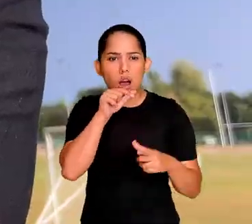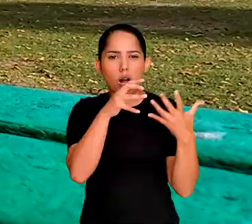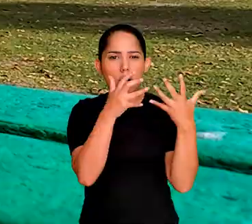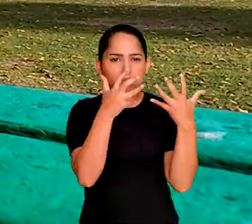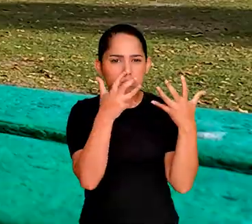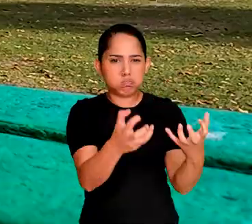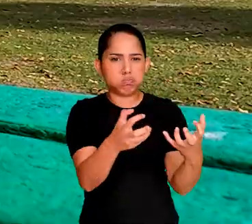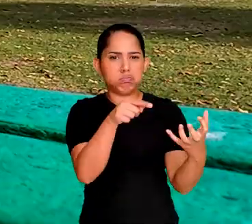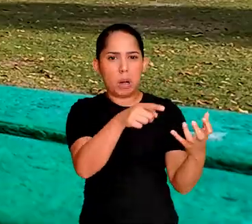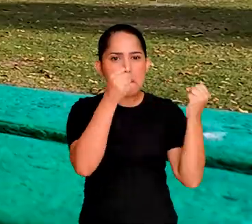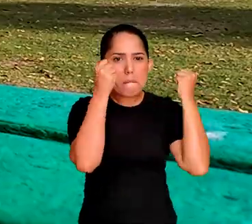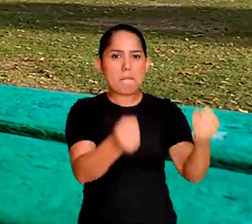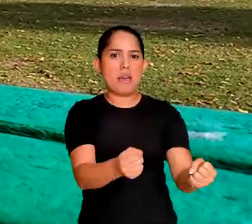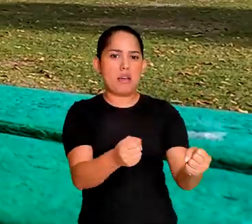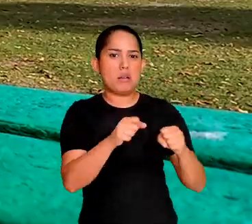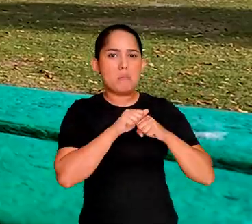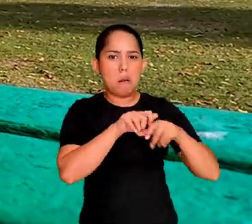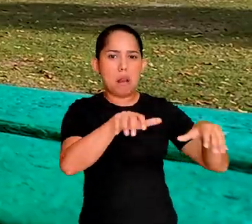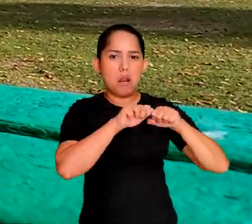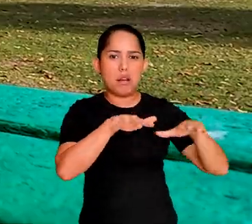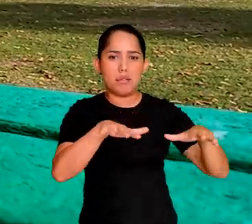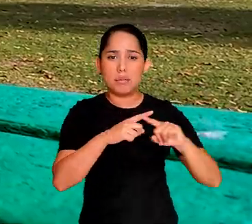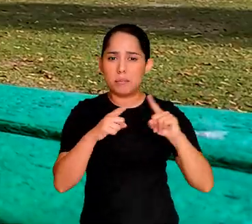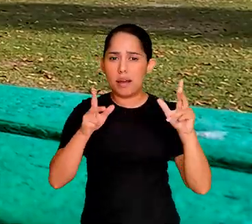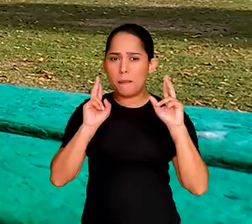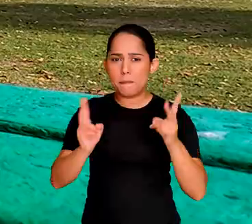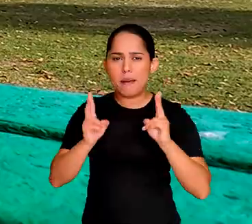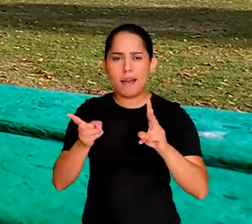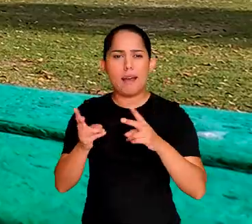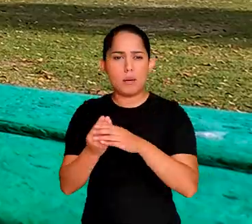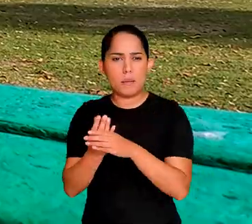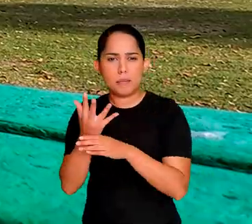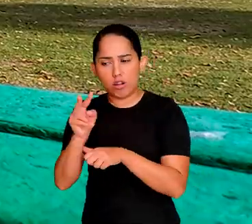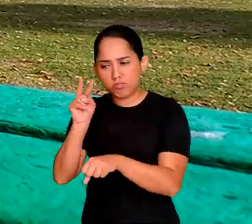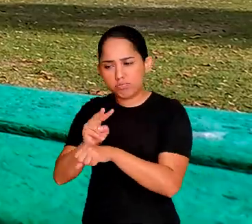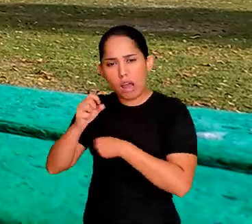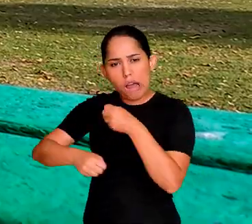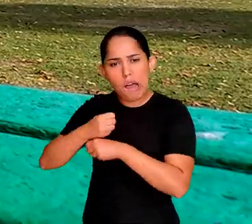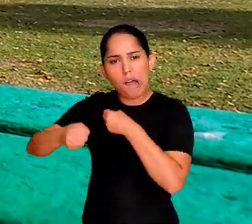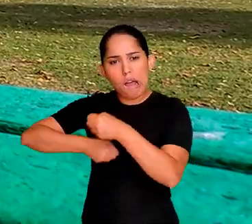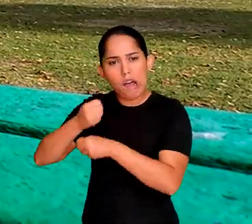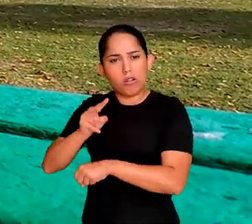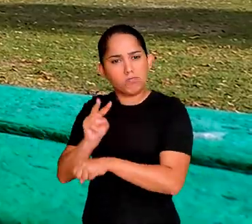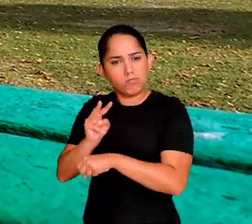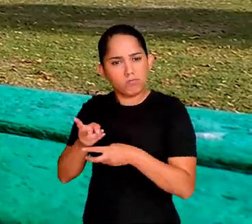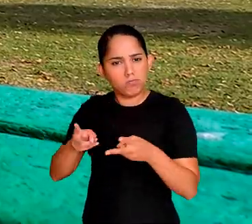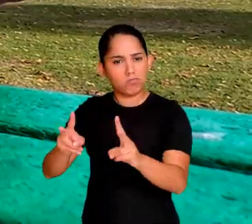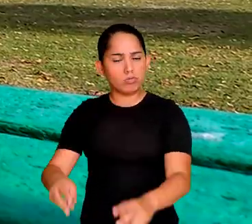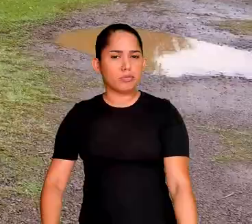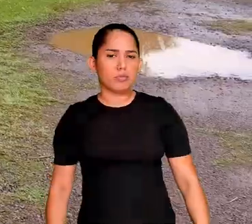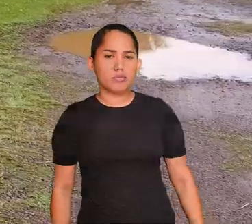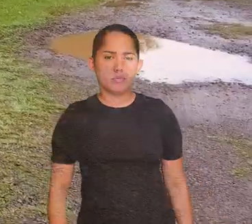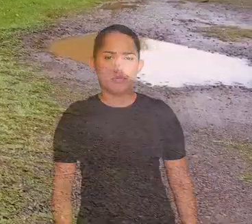of excess use of water, and by growing the same crop year after year after